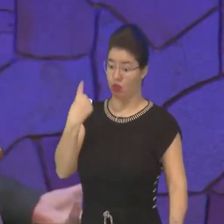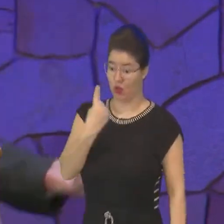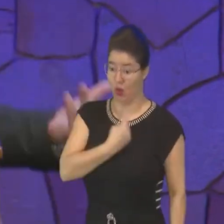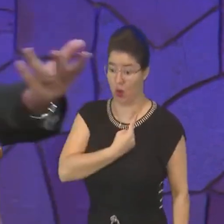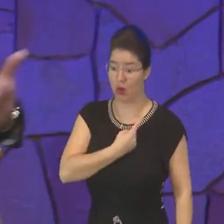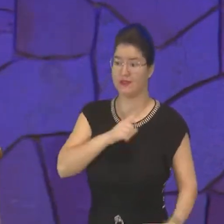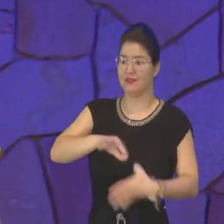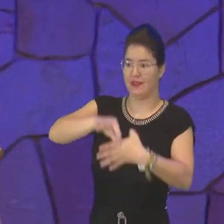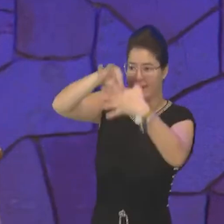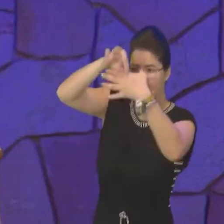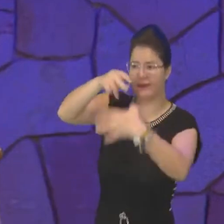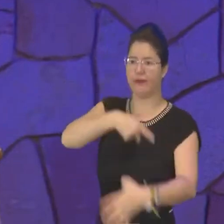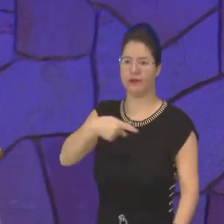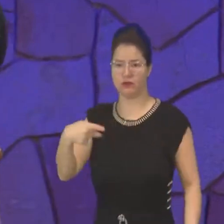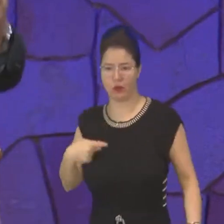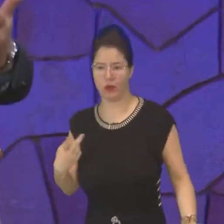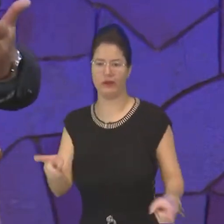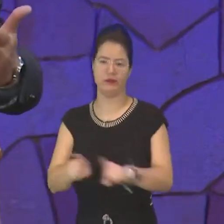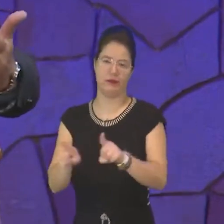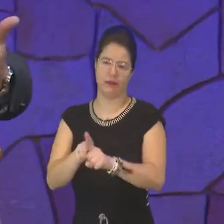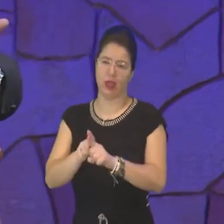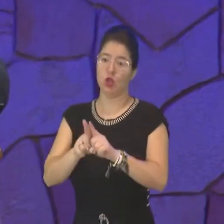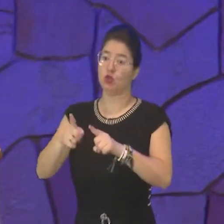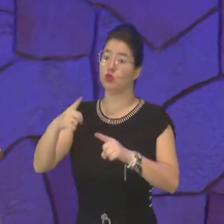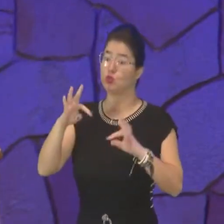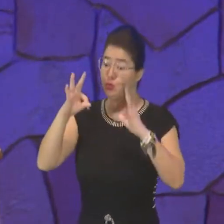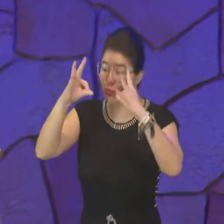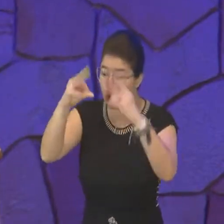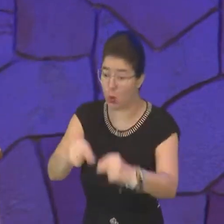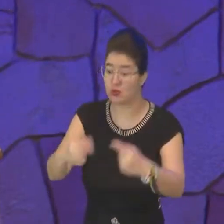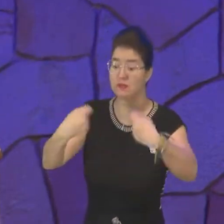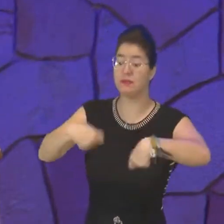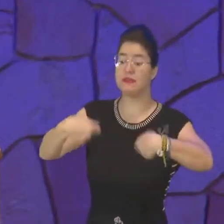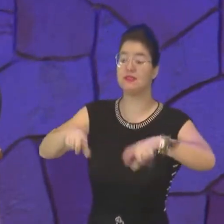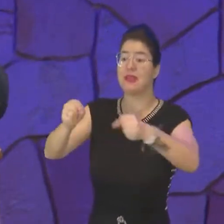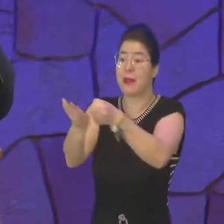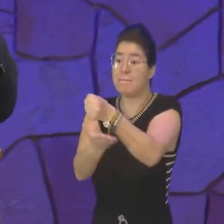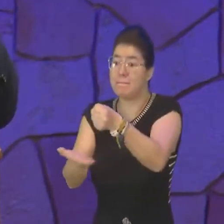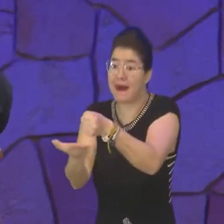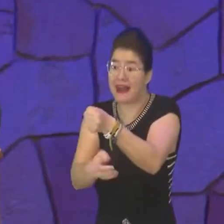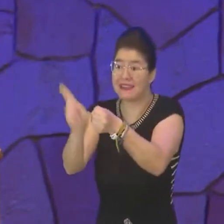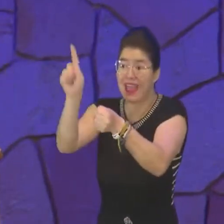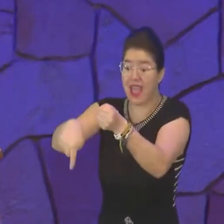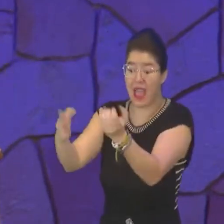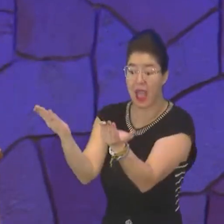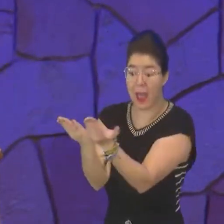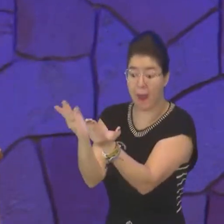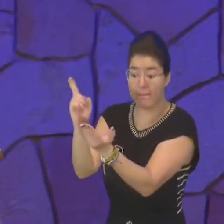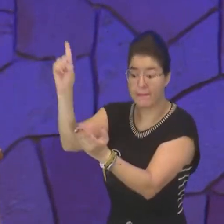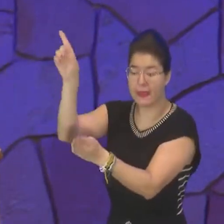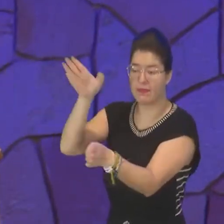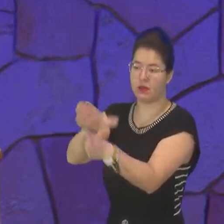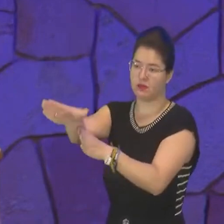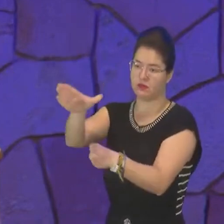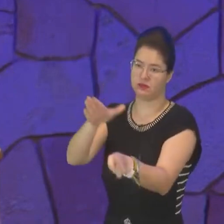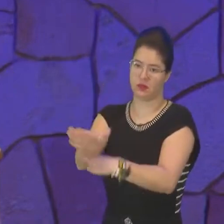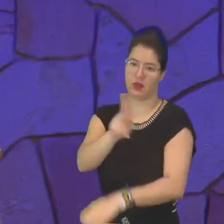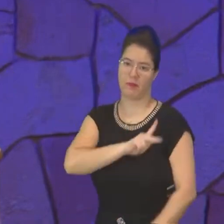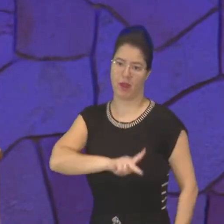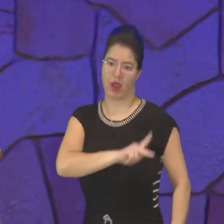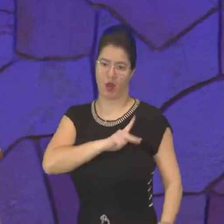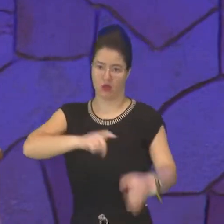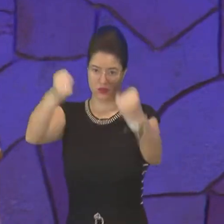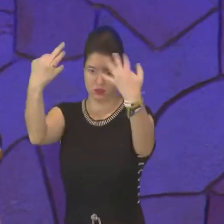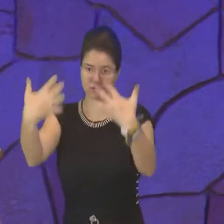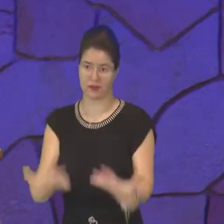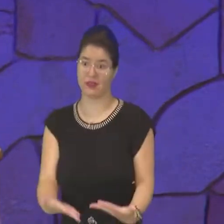como líderes, pastores, como também todos devem pensar e devem seguir esta orientação que o apóstolo Paulo nos traz, que já